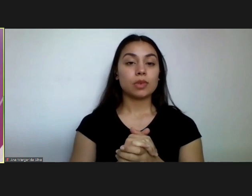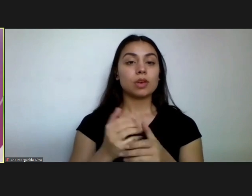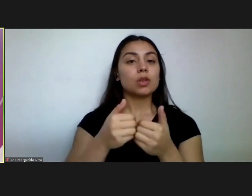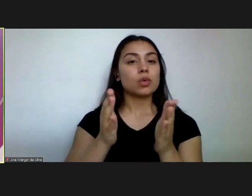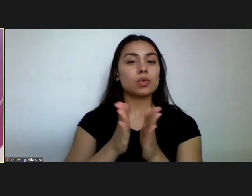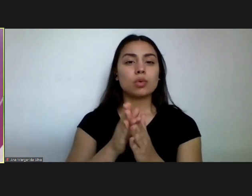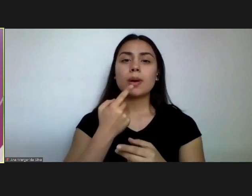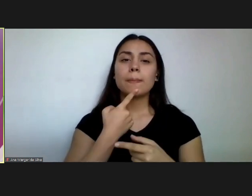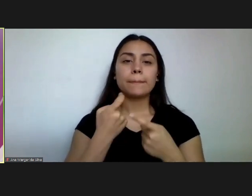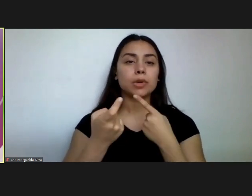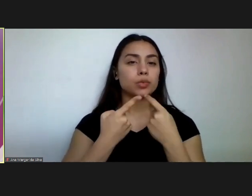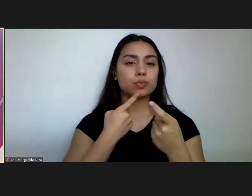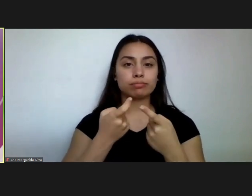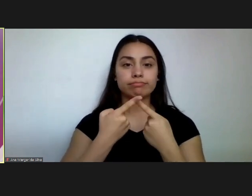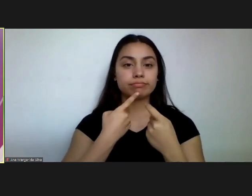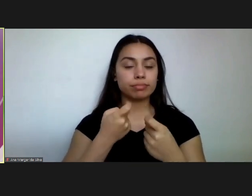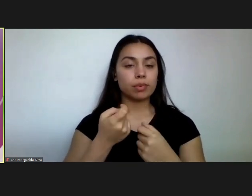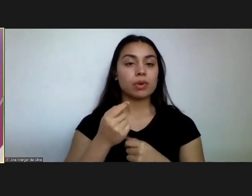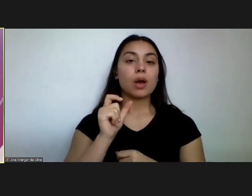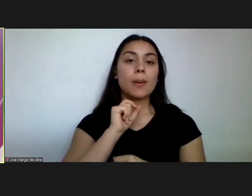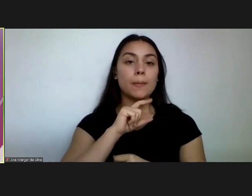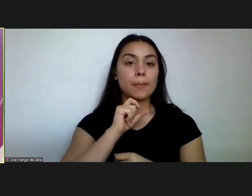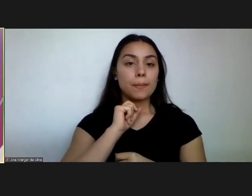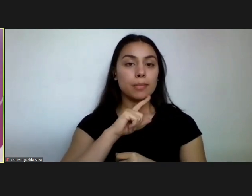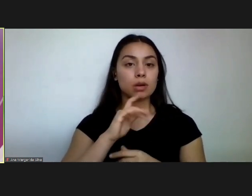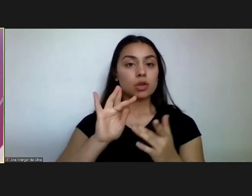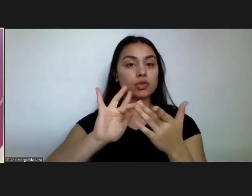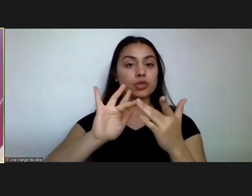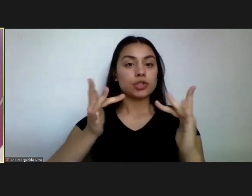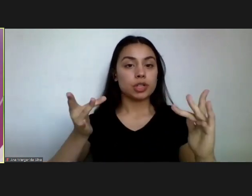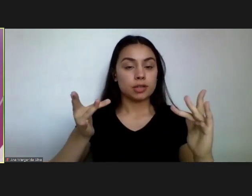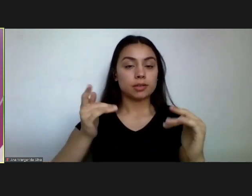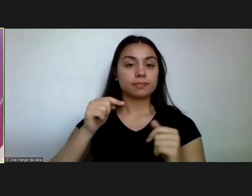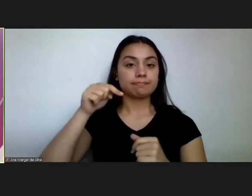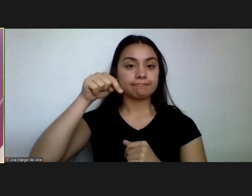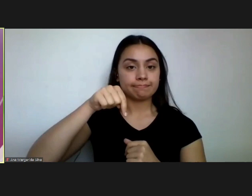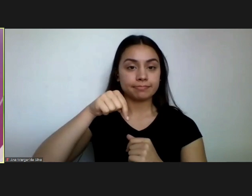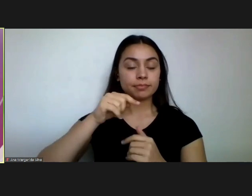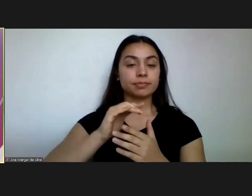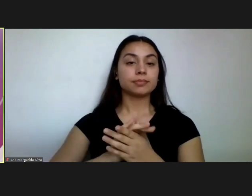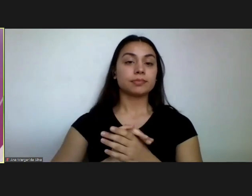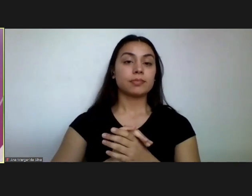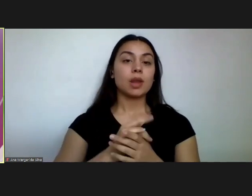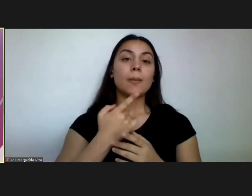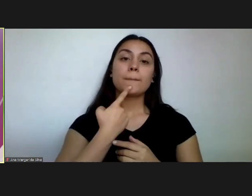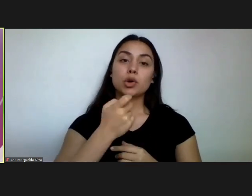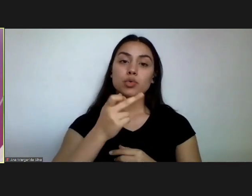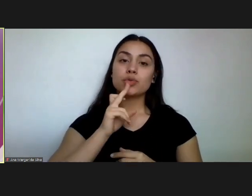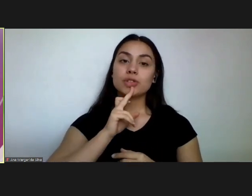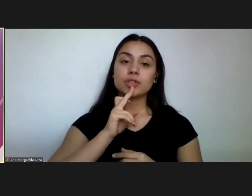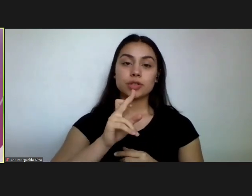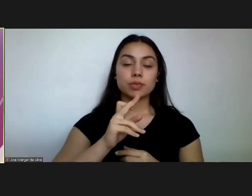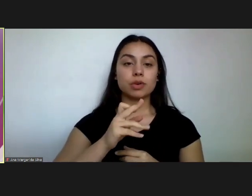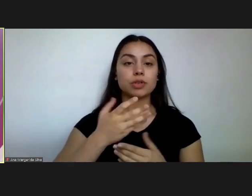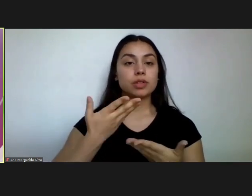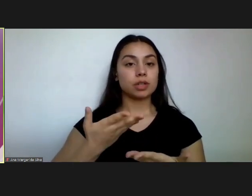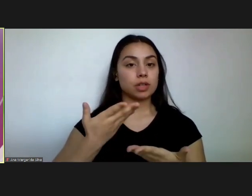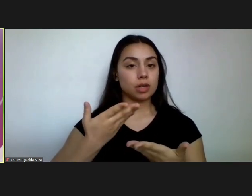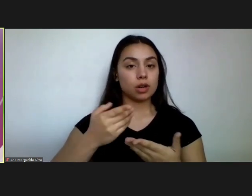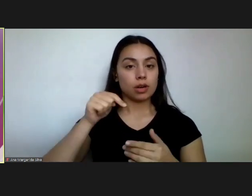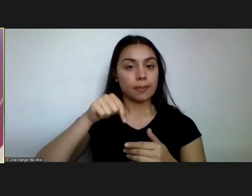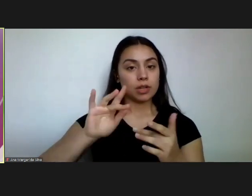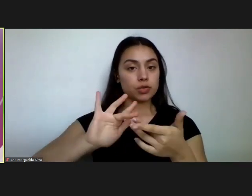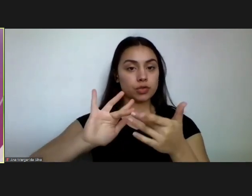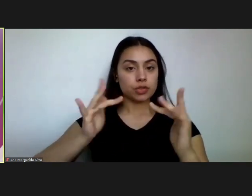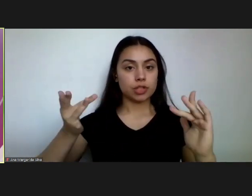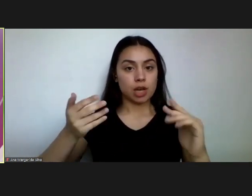que os participantes queiram colocar deverão ser feitas através da ferramenta de perguntas e respostas disponível em baixo no